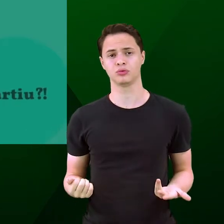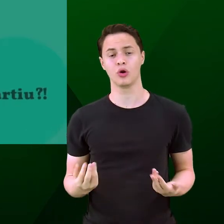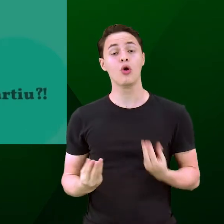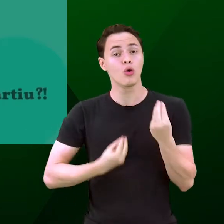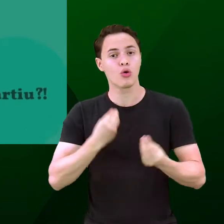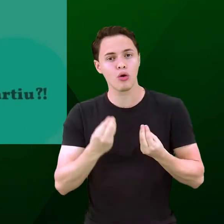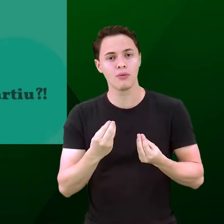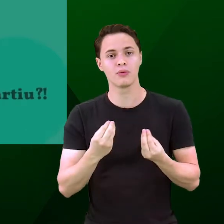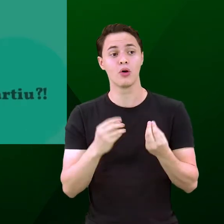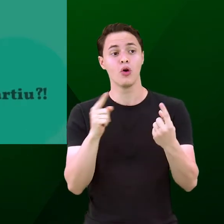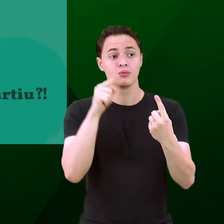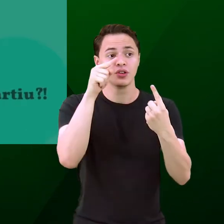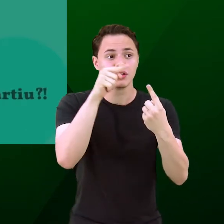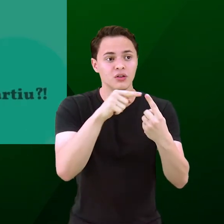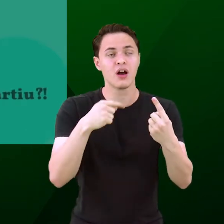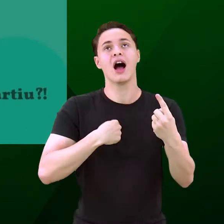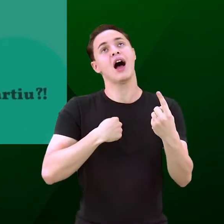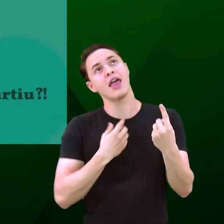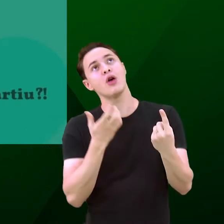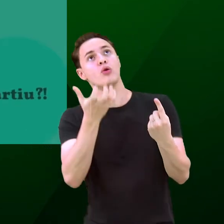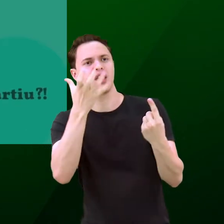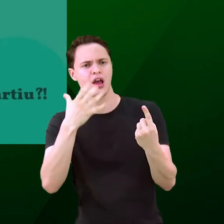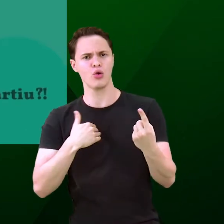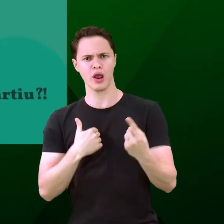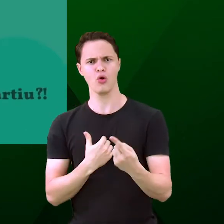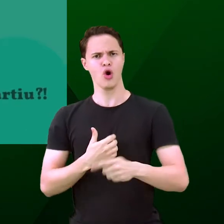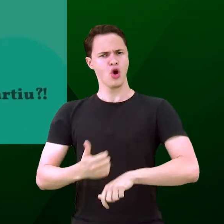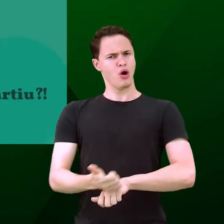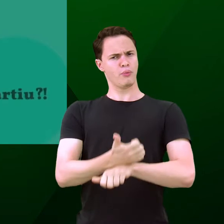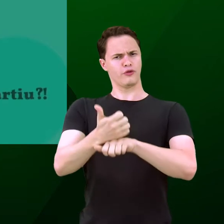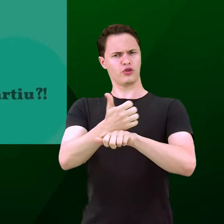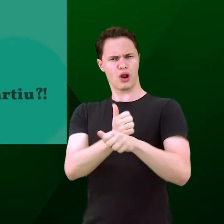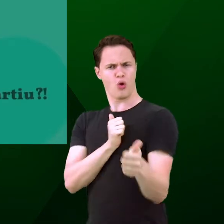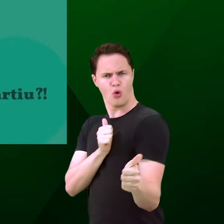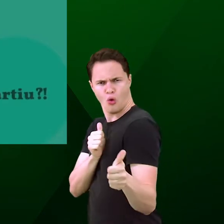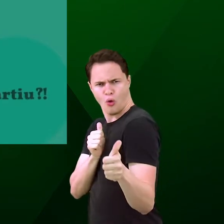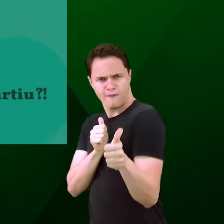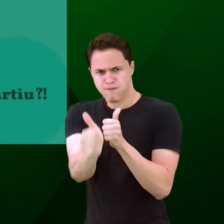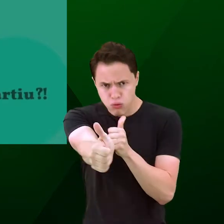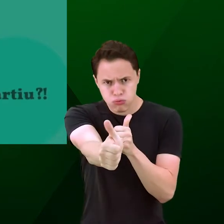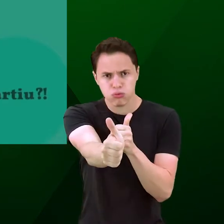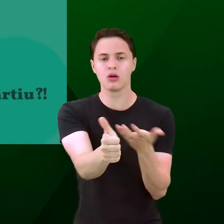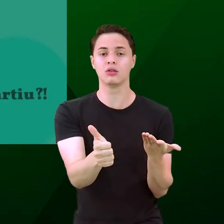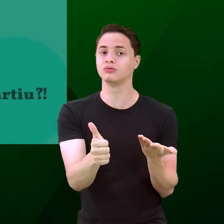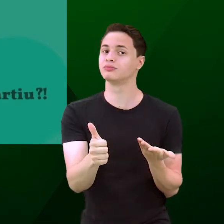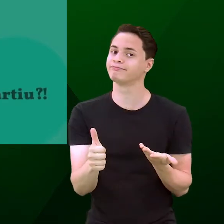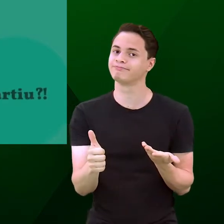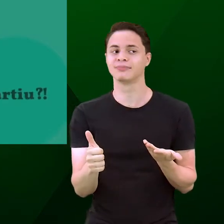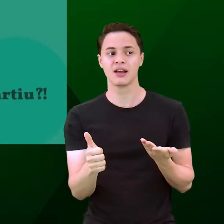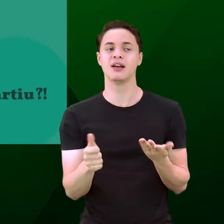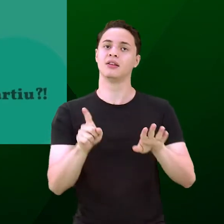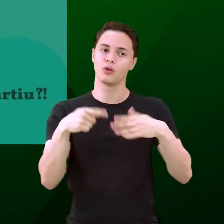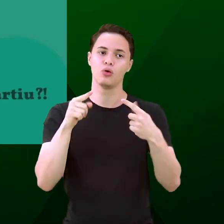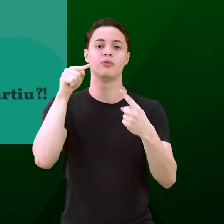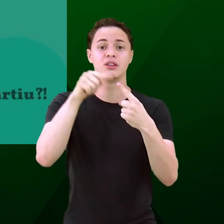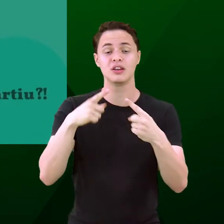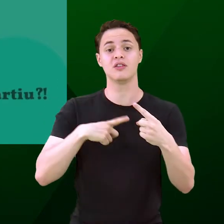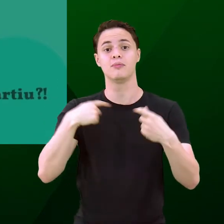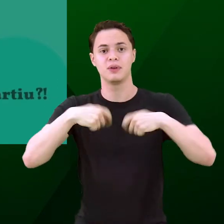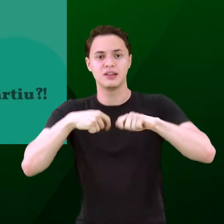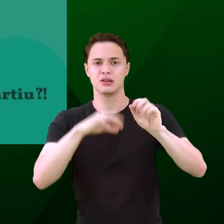vou ficar melhor, muito mais rápido, né? Então, o processo errado, né? Avaliar o local que você tem para a prática